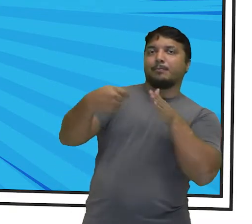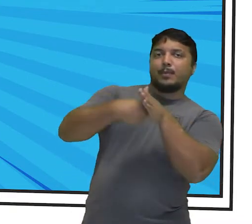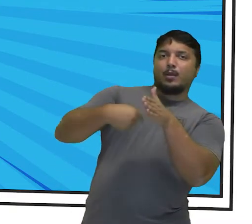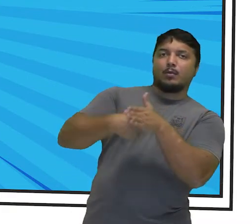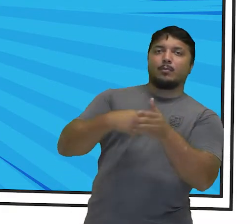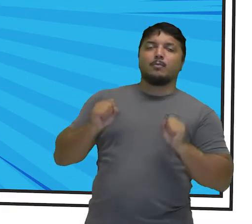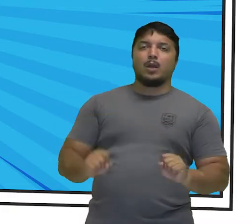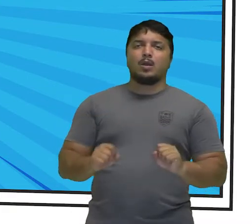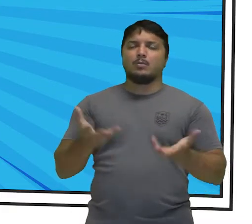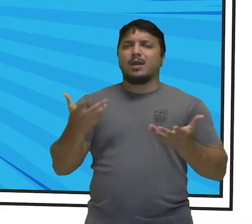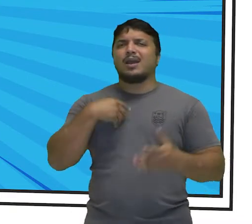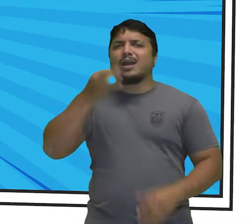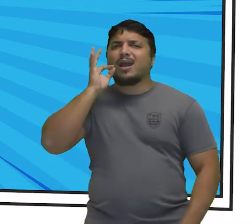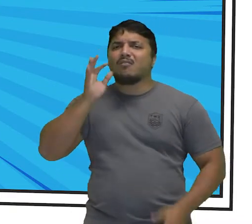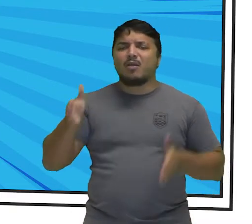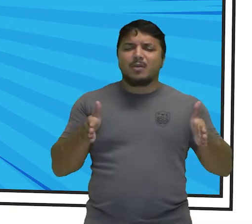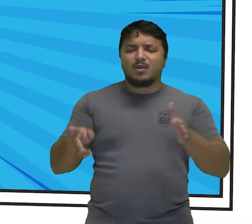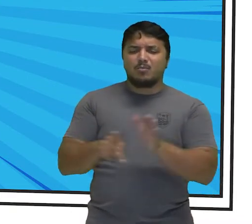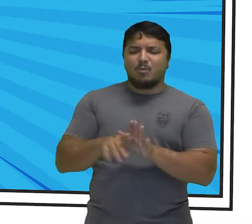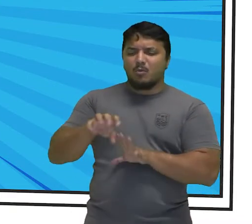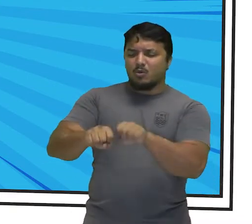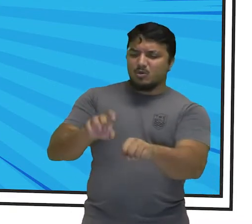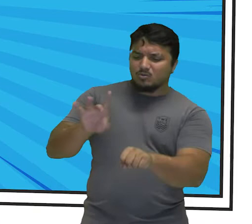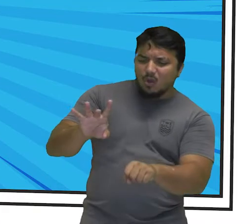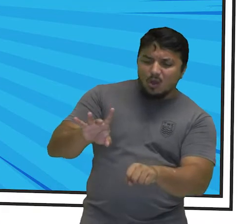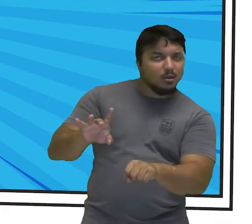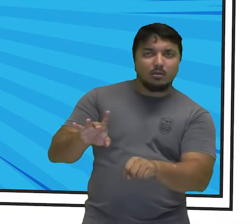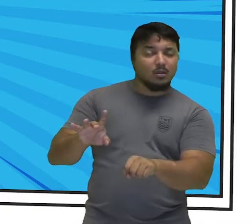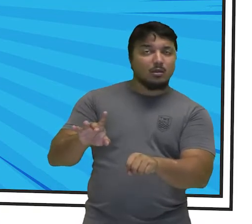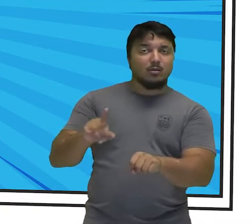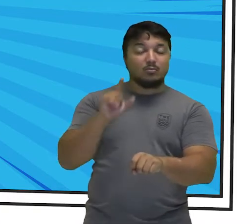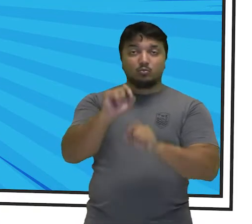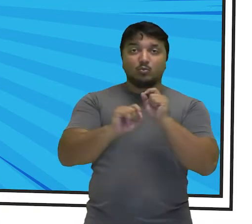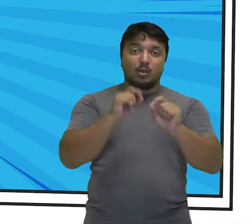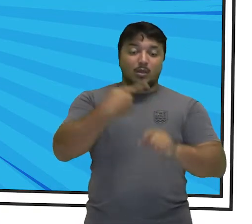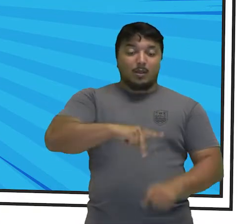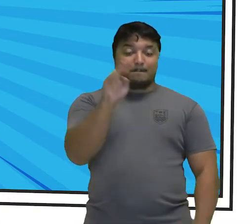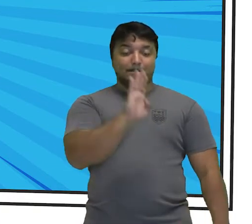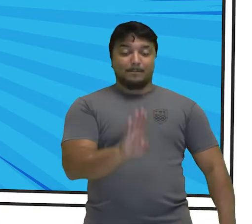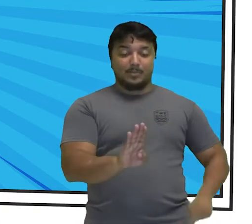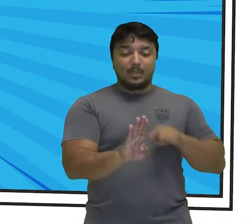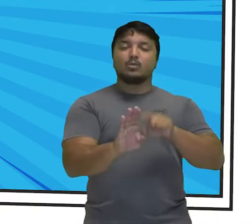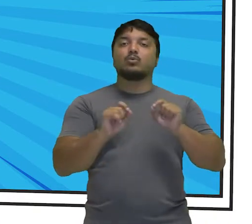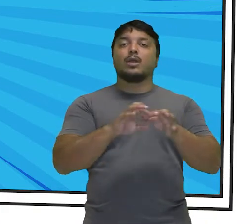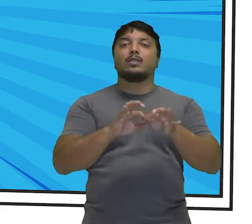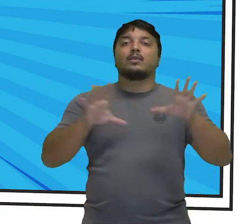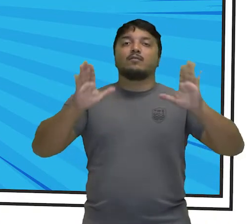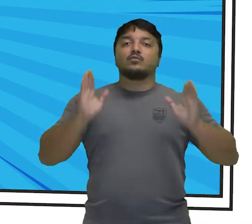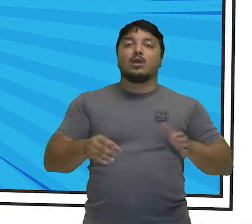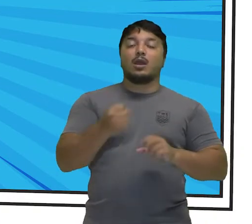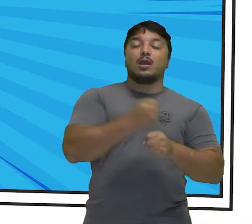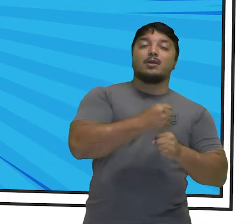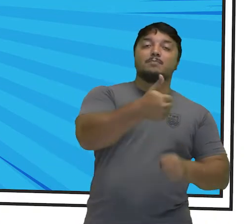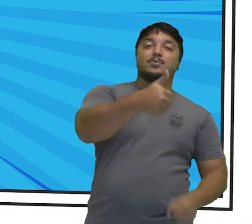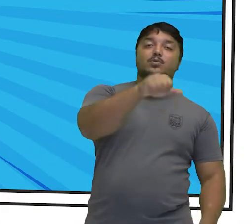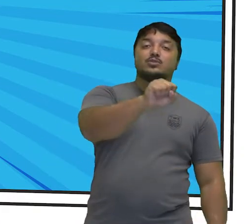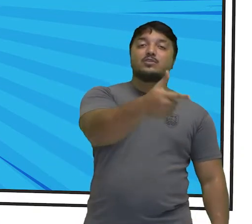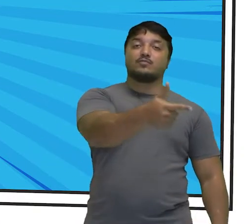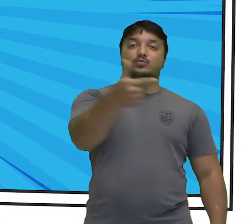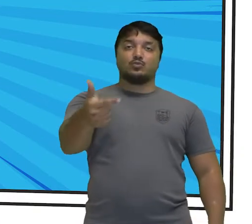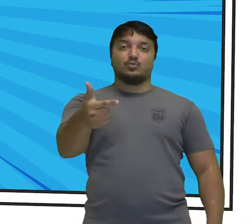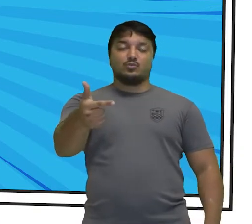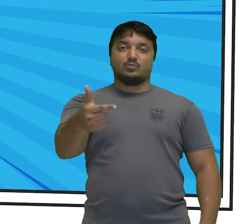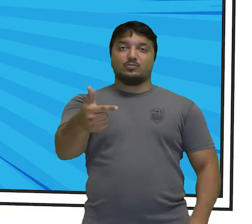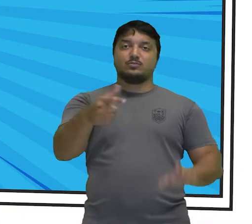perguntar, poxa, o café não é período colonial? Não, filho, o Brasil se tornou independente em